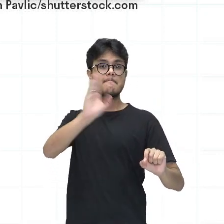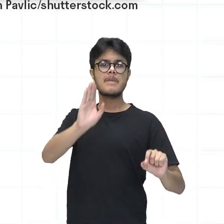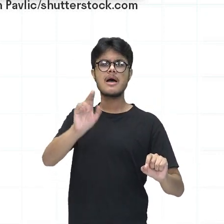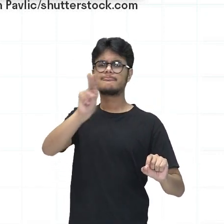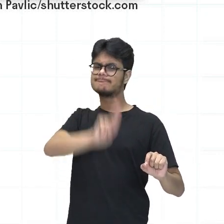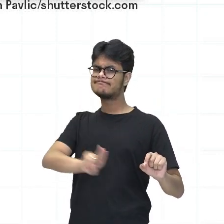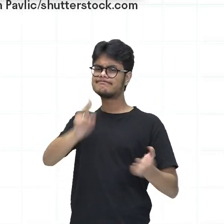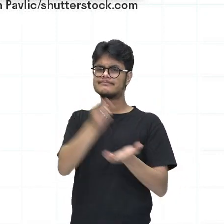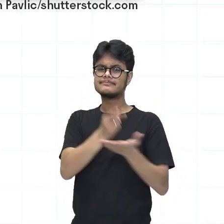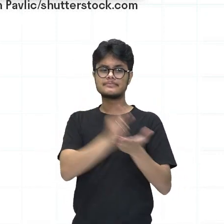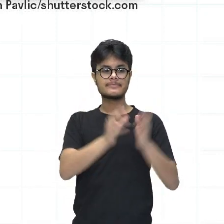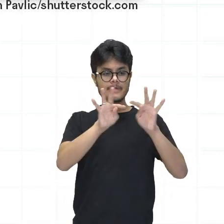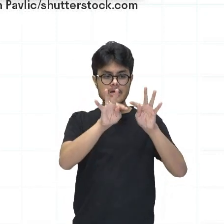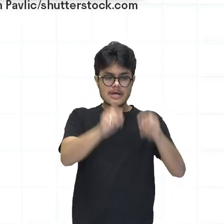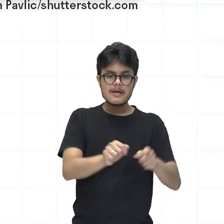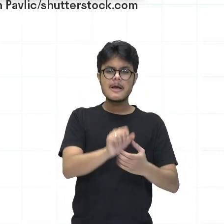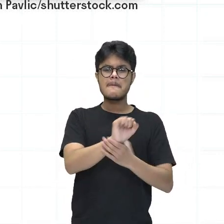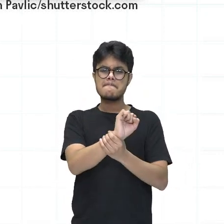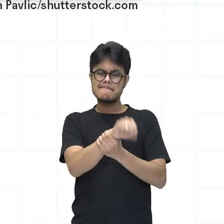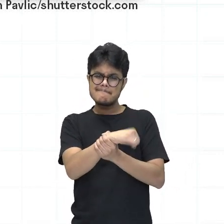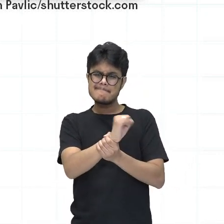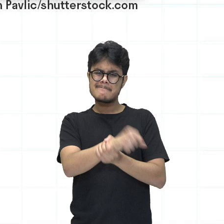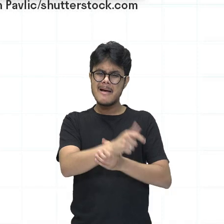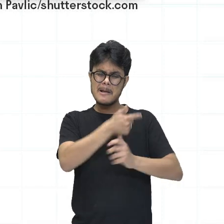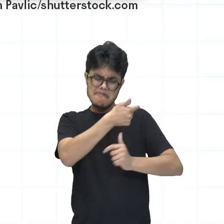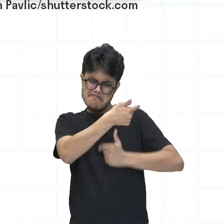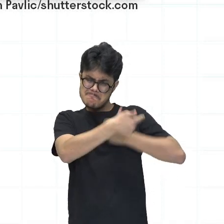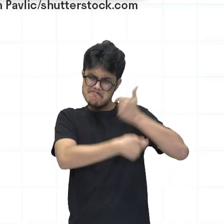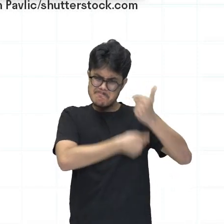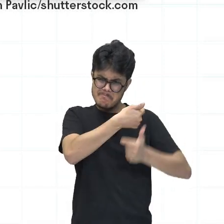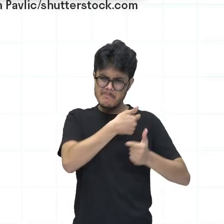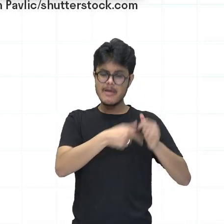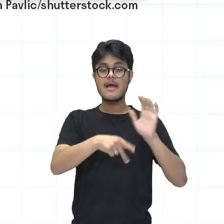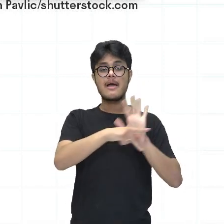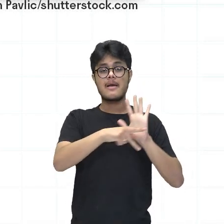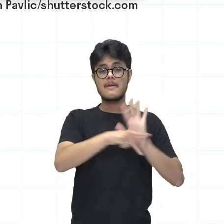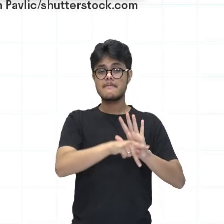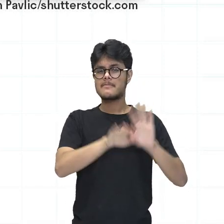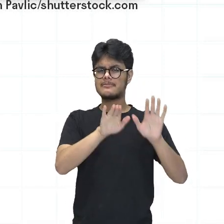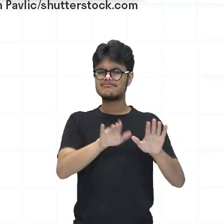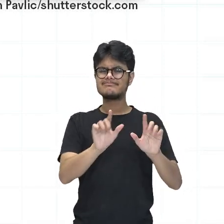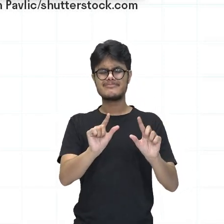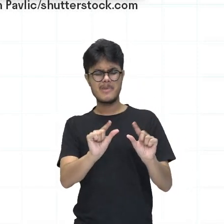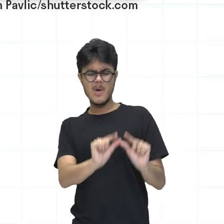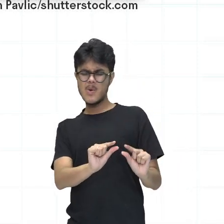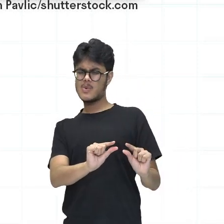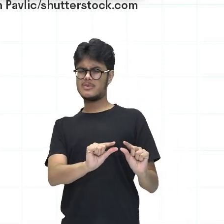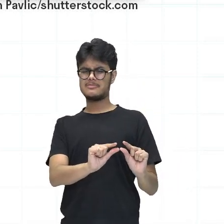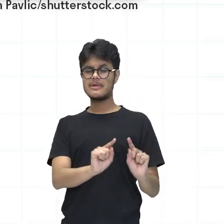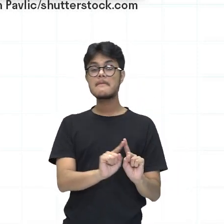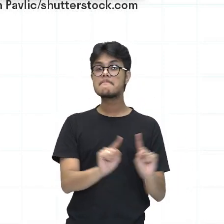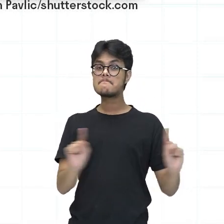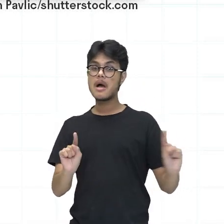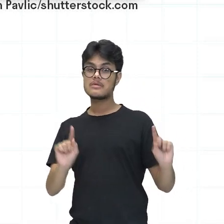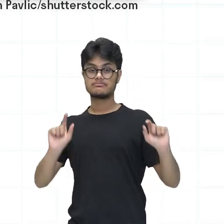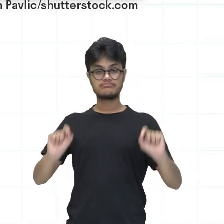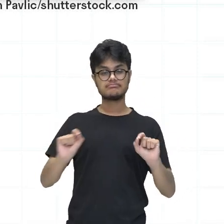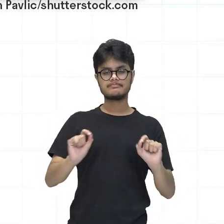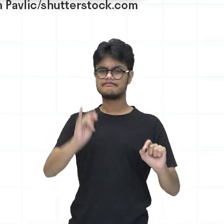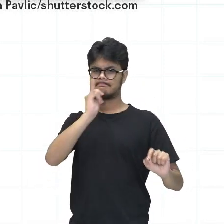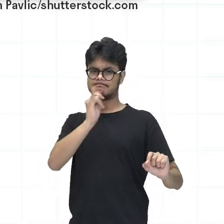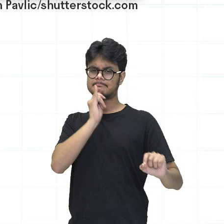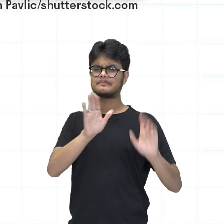sua maioria, artesanal e realizada em pequena escala. Quando falamos aí que